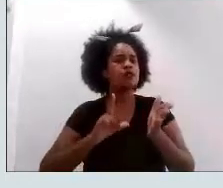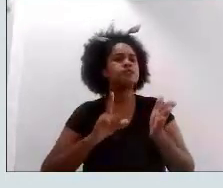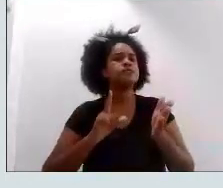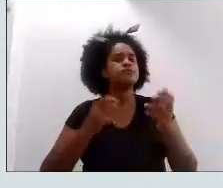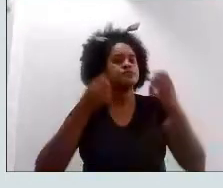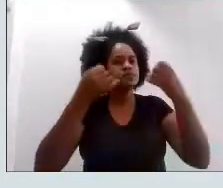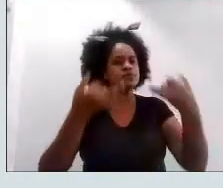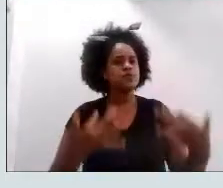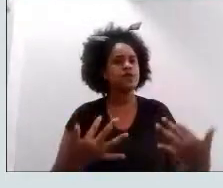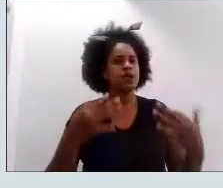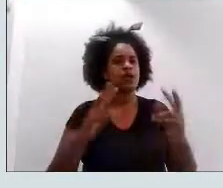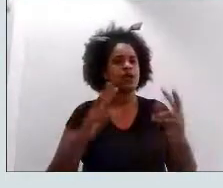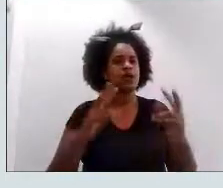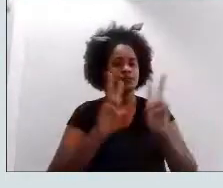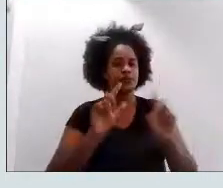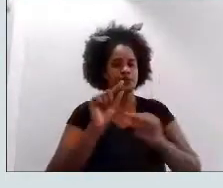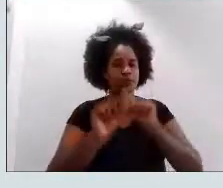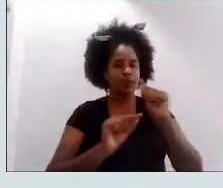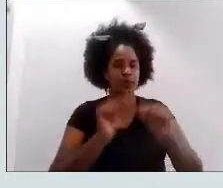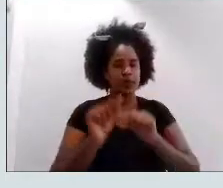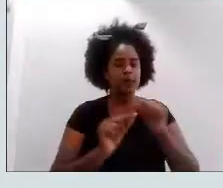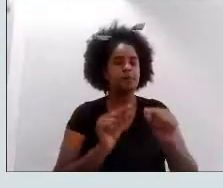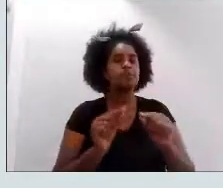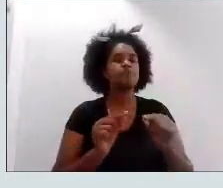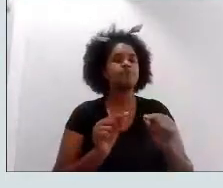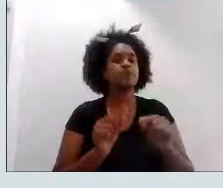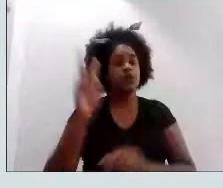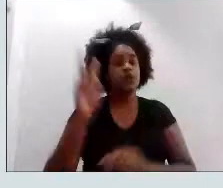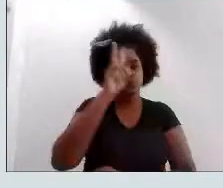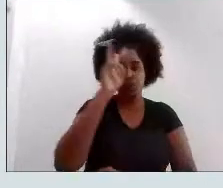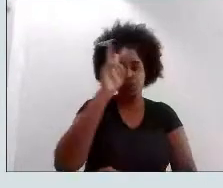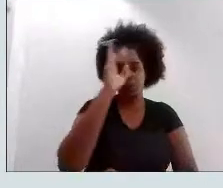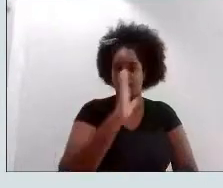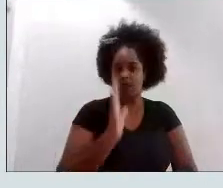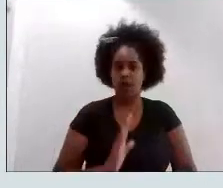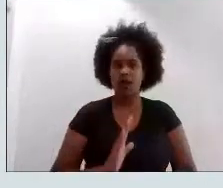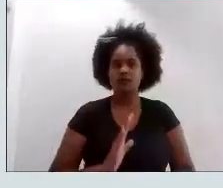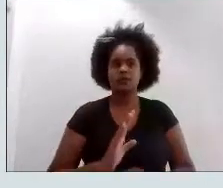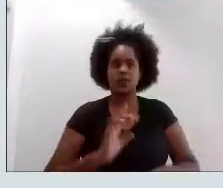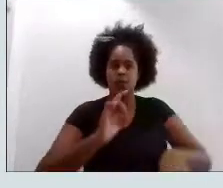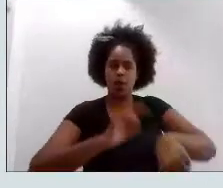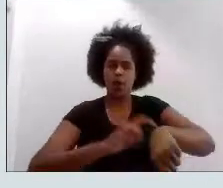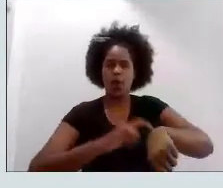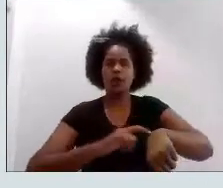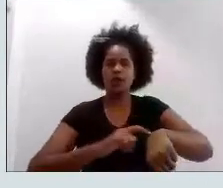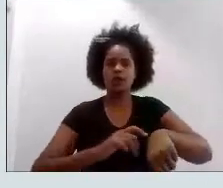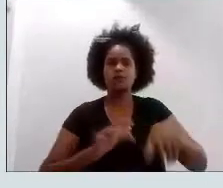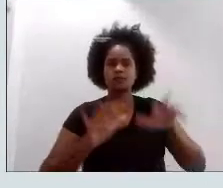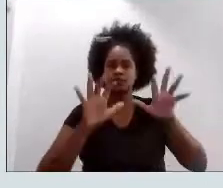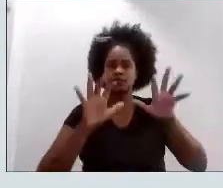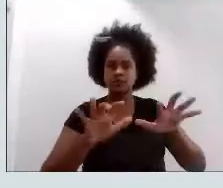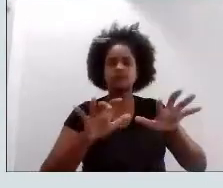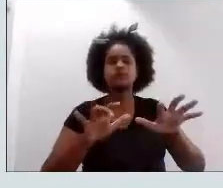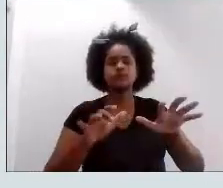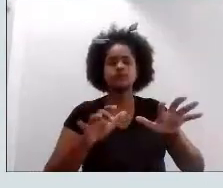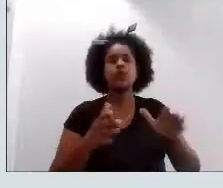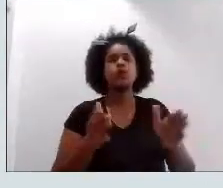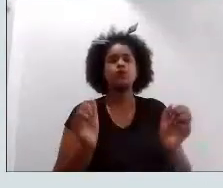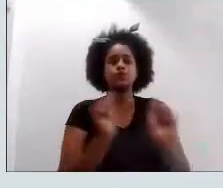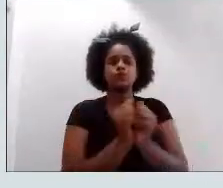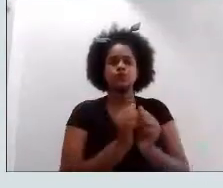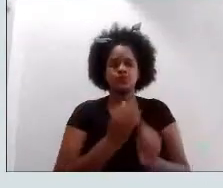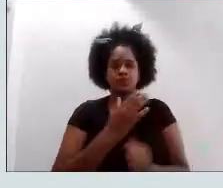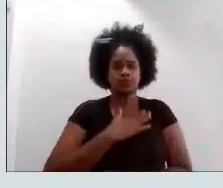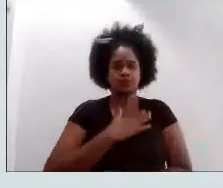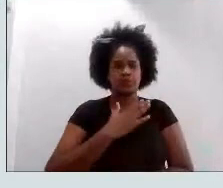horário, comigo e também com a professora Letícia, que estará na próxima aula. E nós temos como objetivo, né,